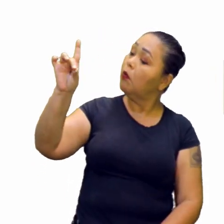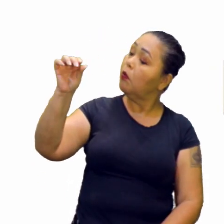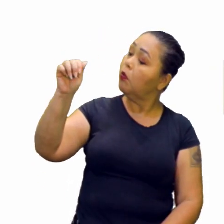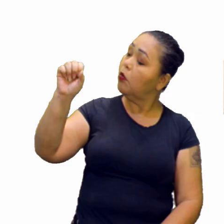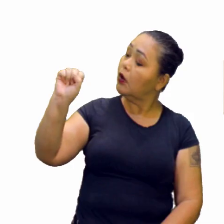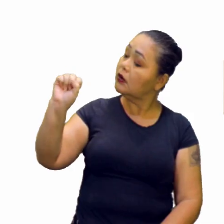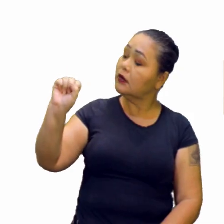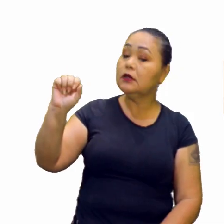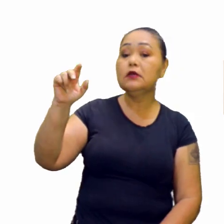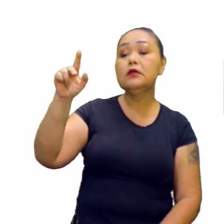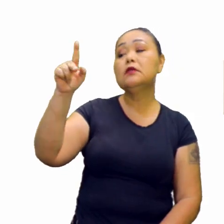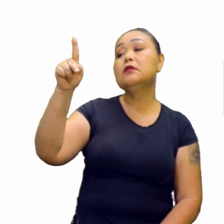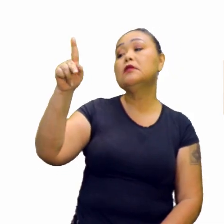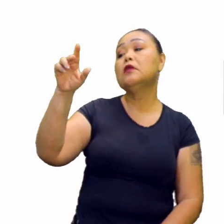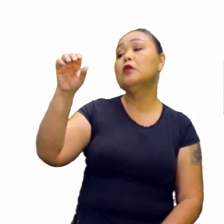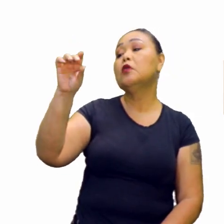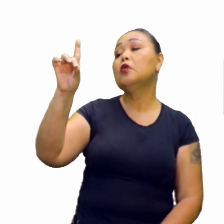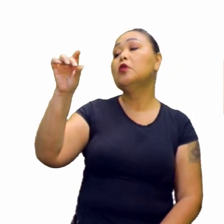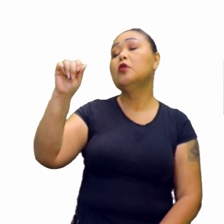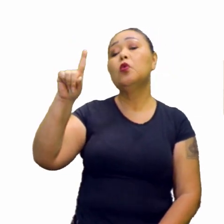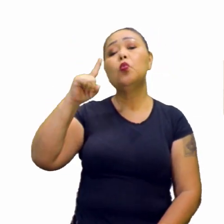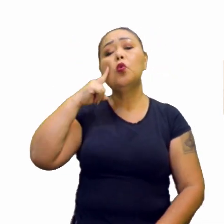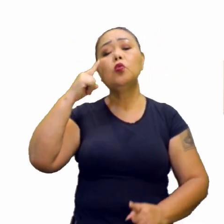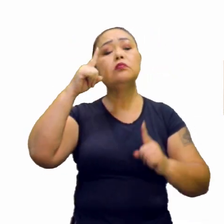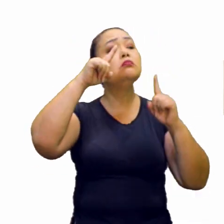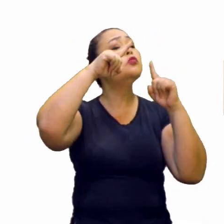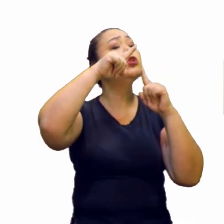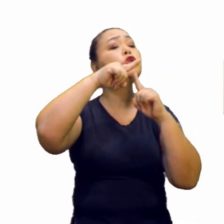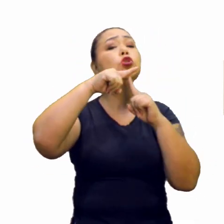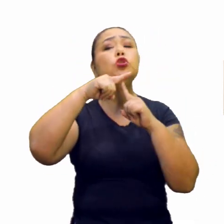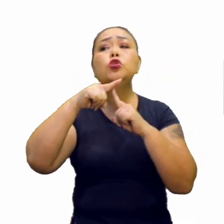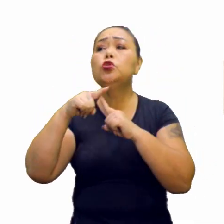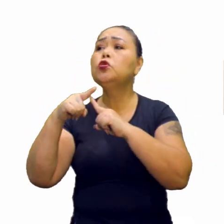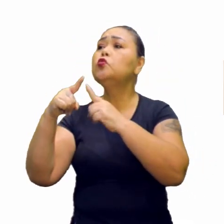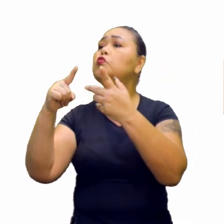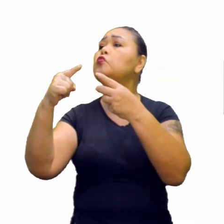Podas. Os tipos de podas.